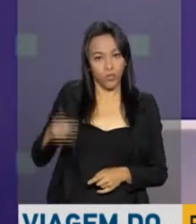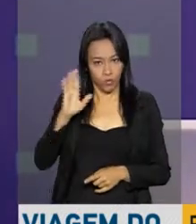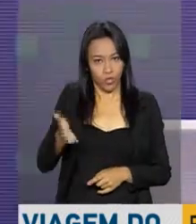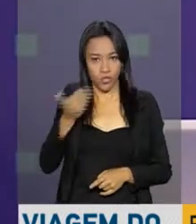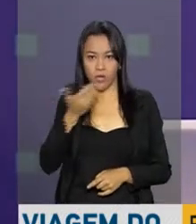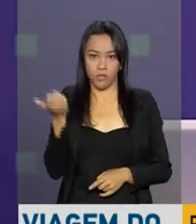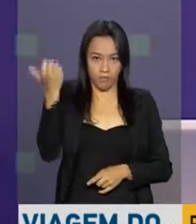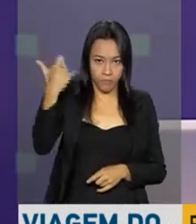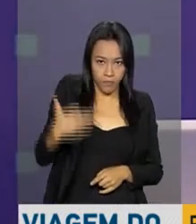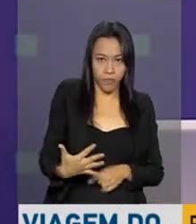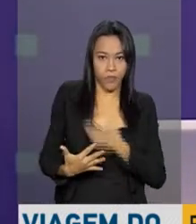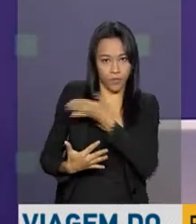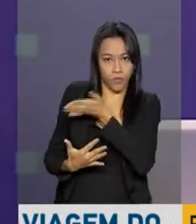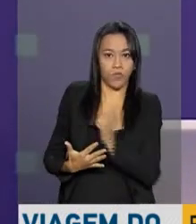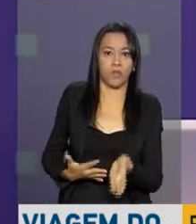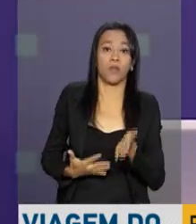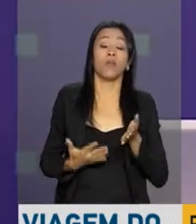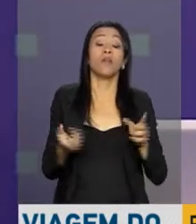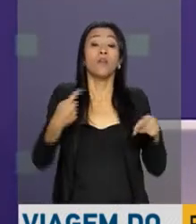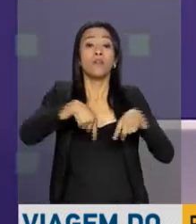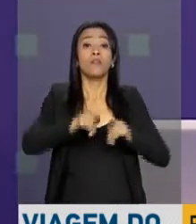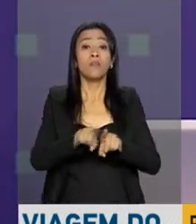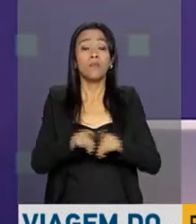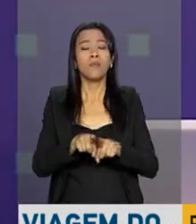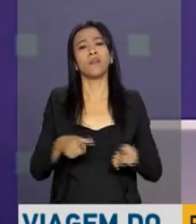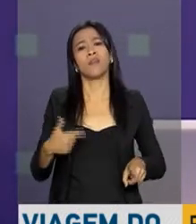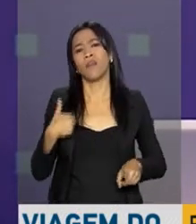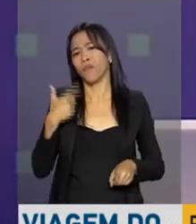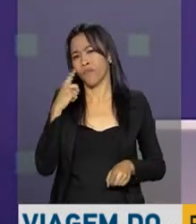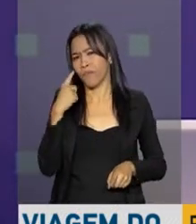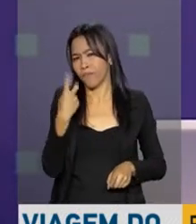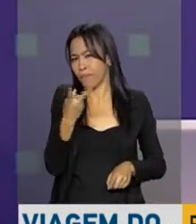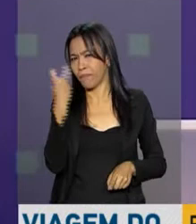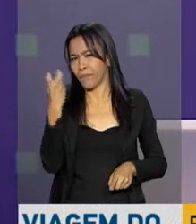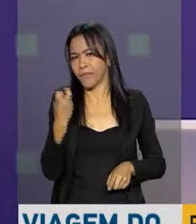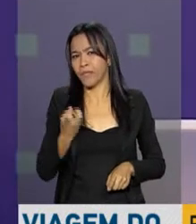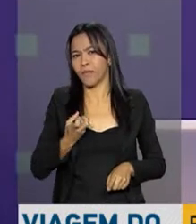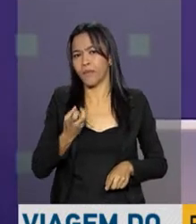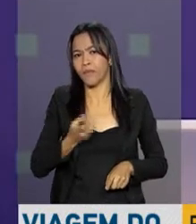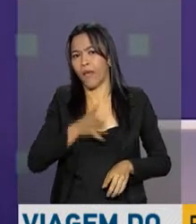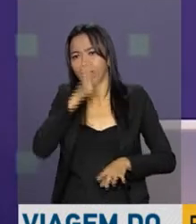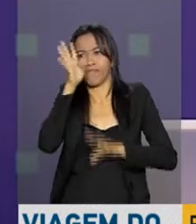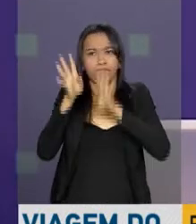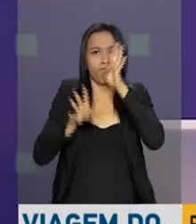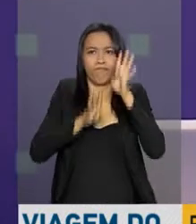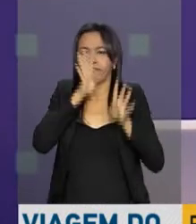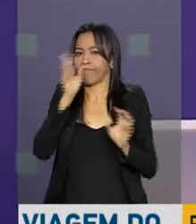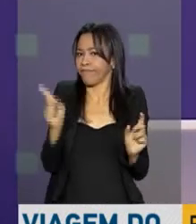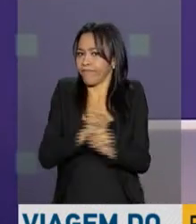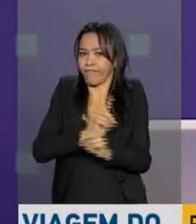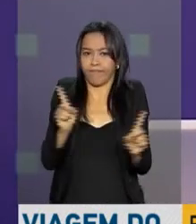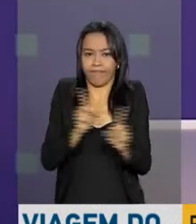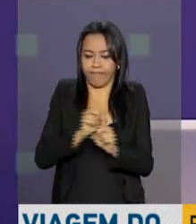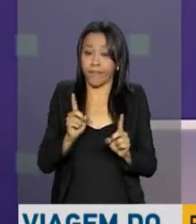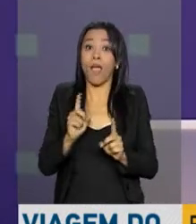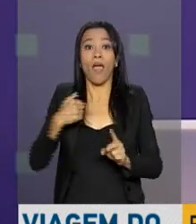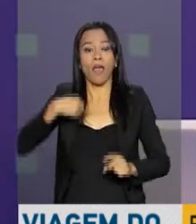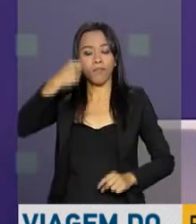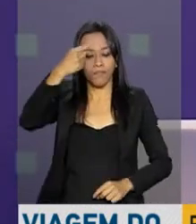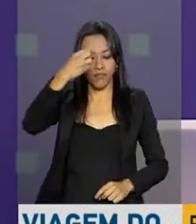mencionar. E também, vejam que não é por acaso que esta é a quarta